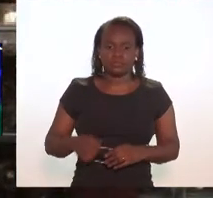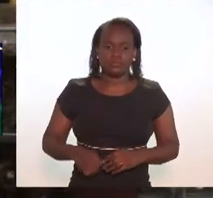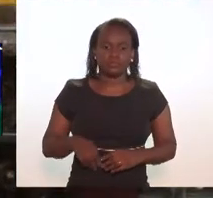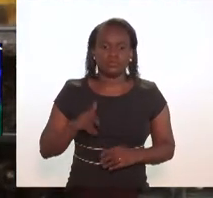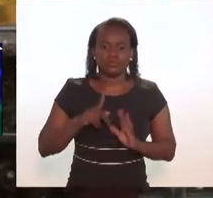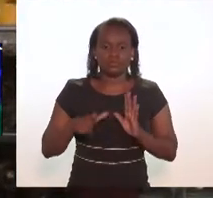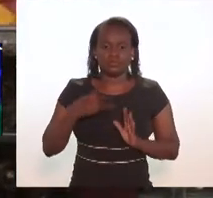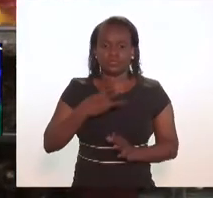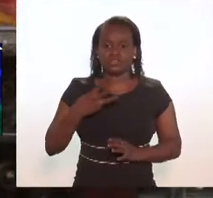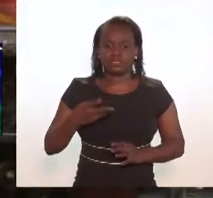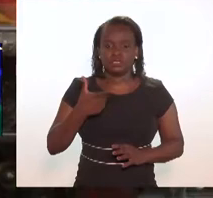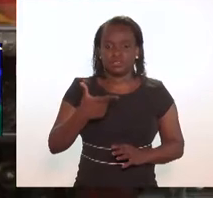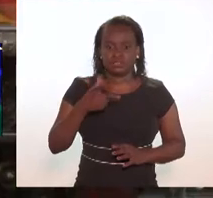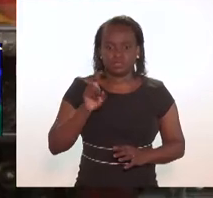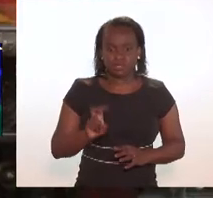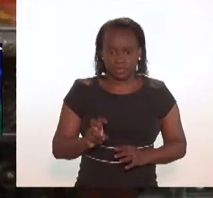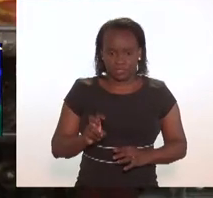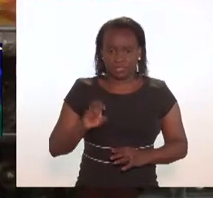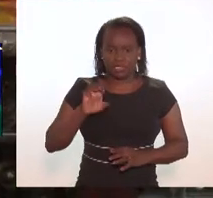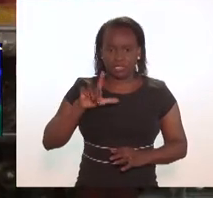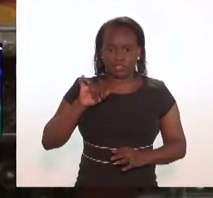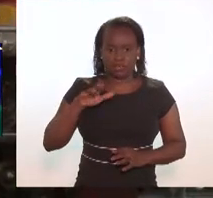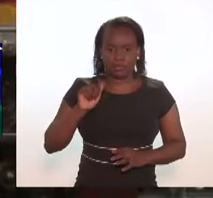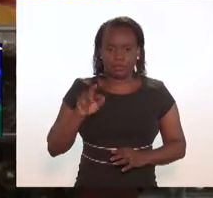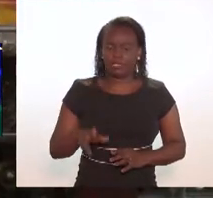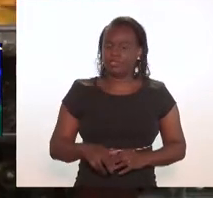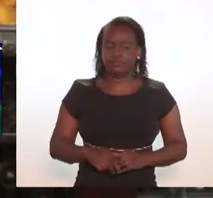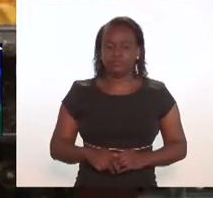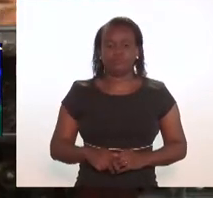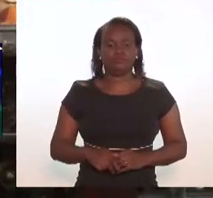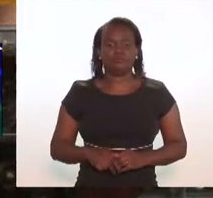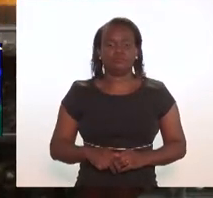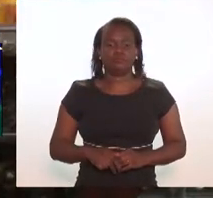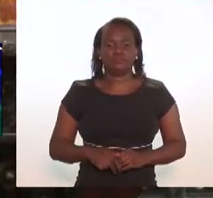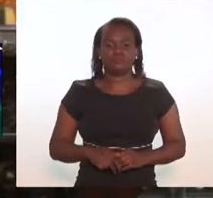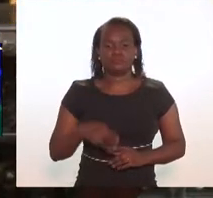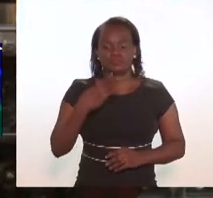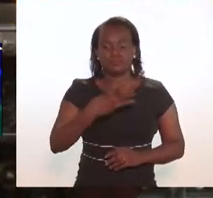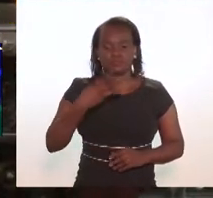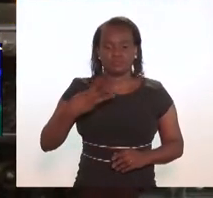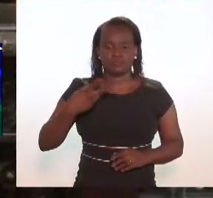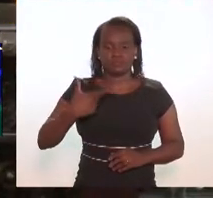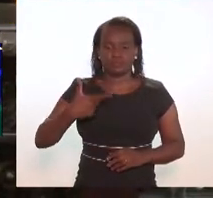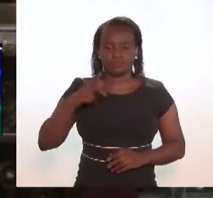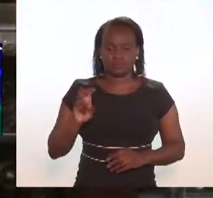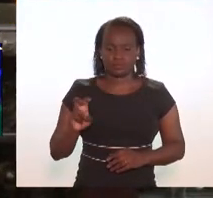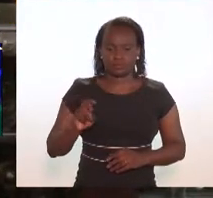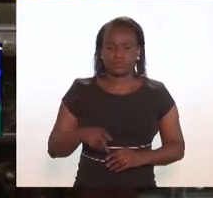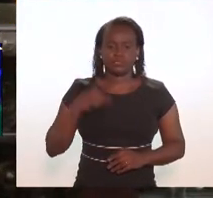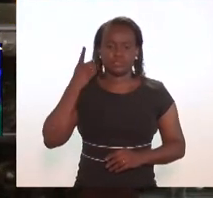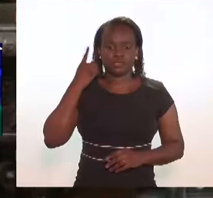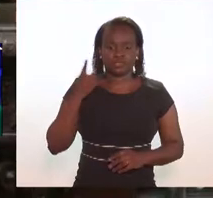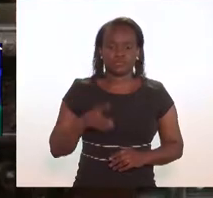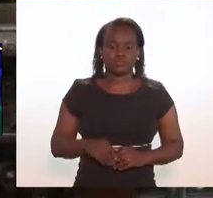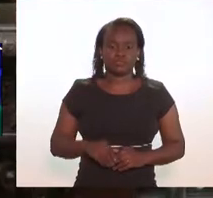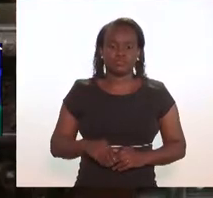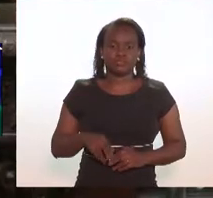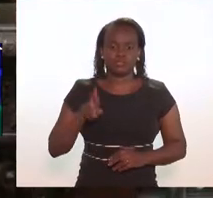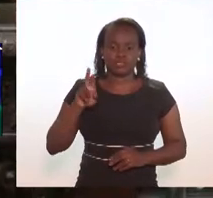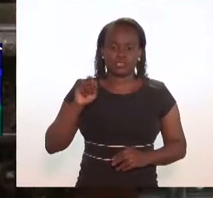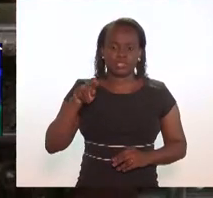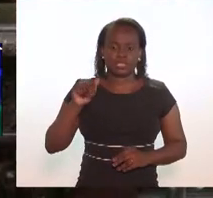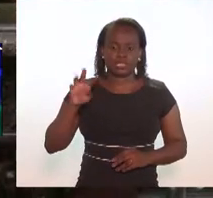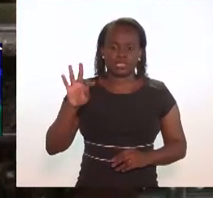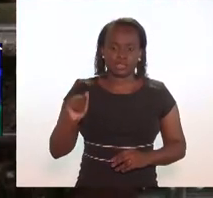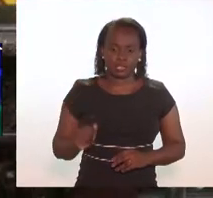Projeto 3325, Eliomar. Qual é o? 3325. Deputada